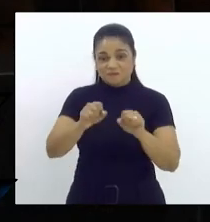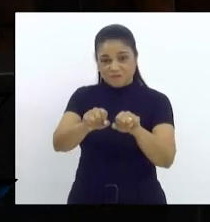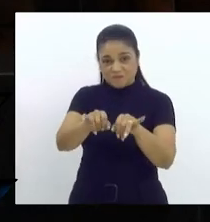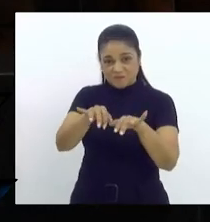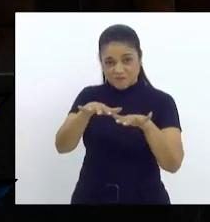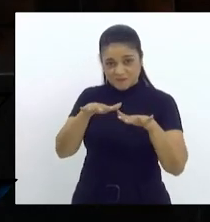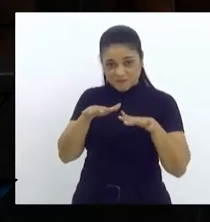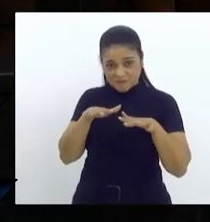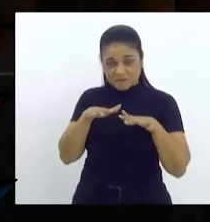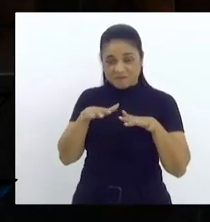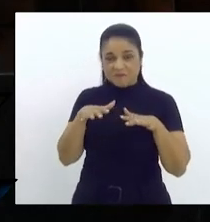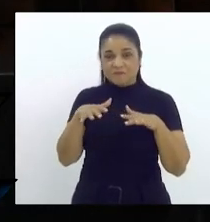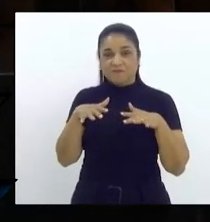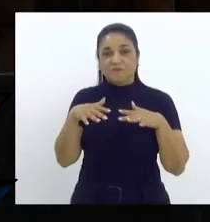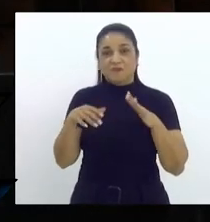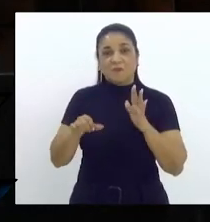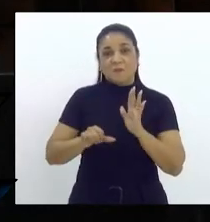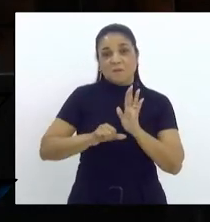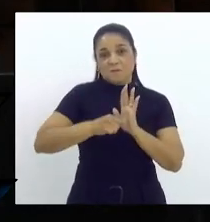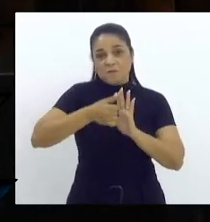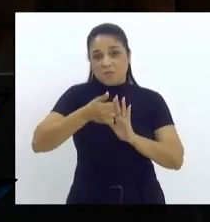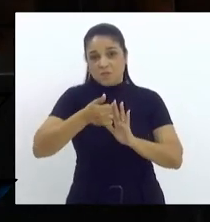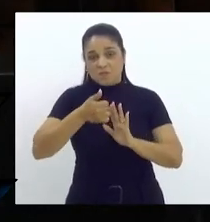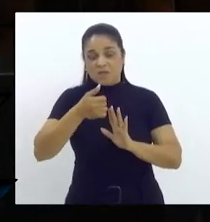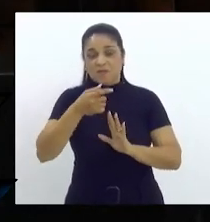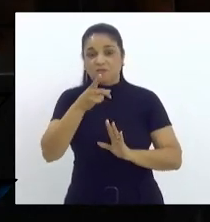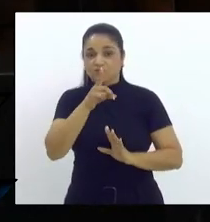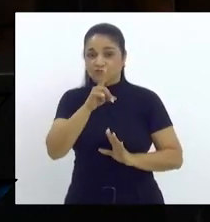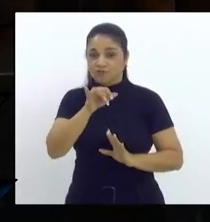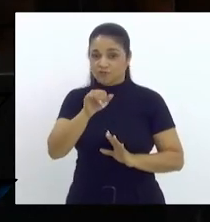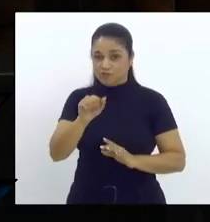Parlamento, começa em 1º de agosto,